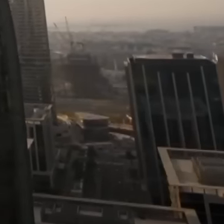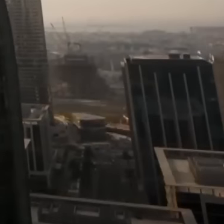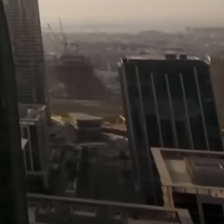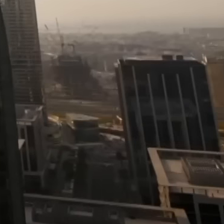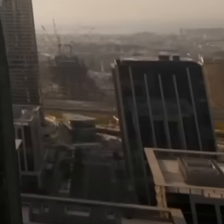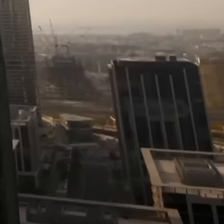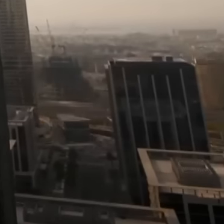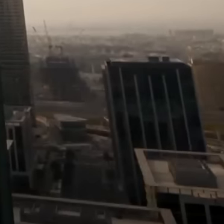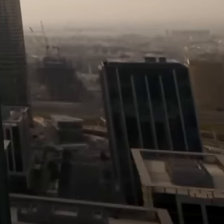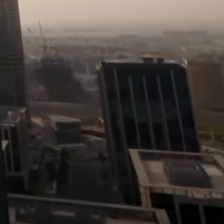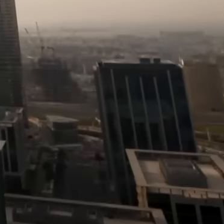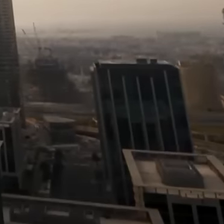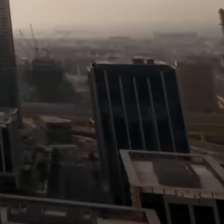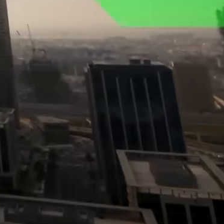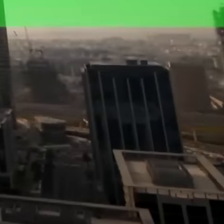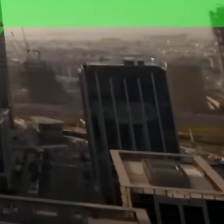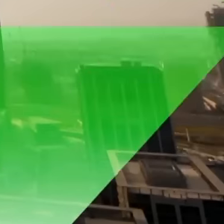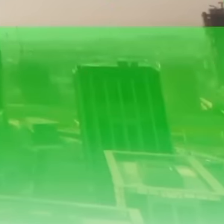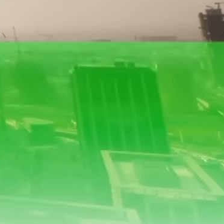amém